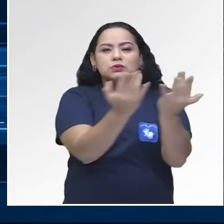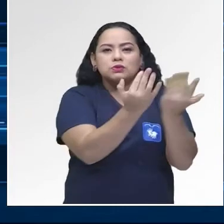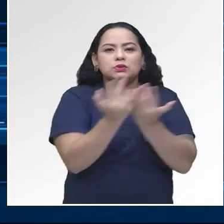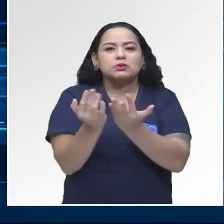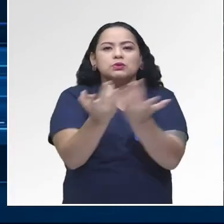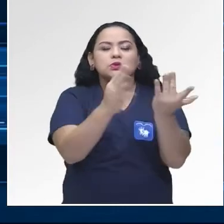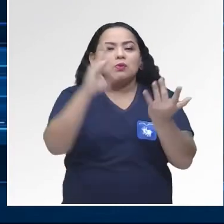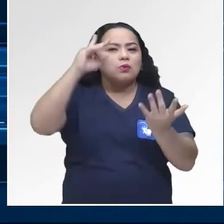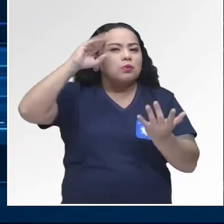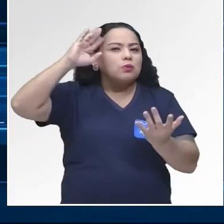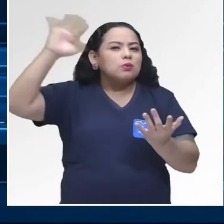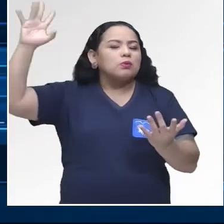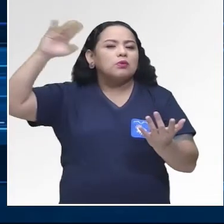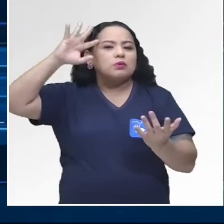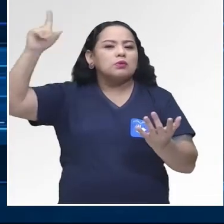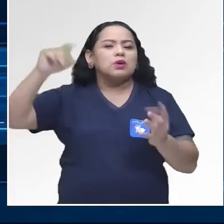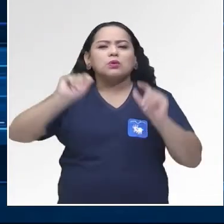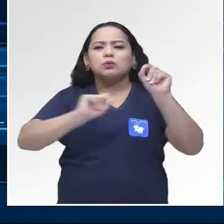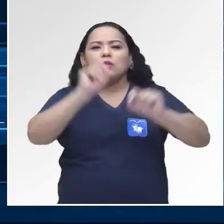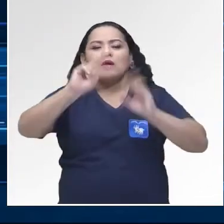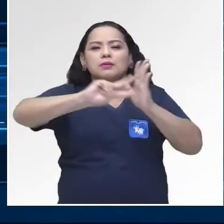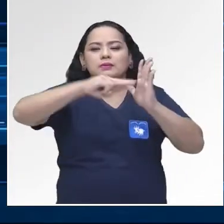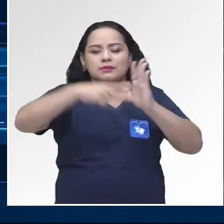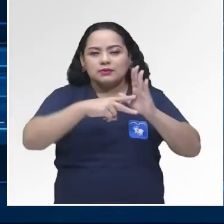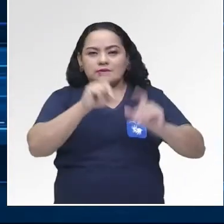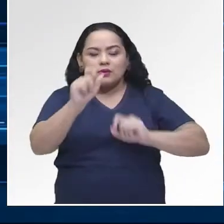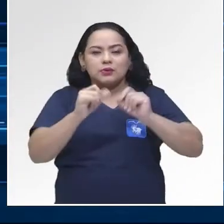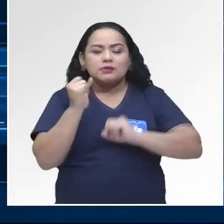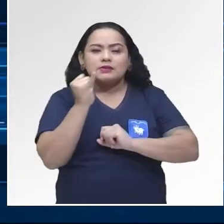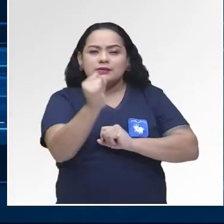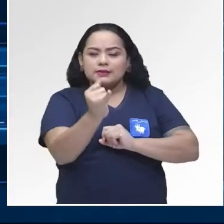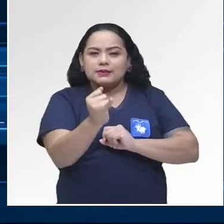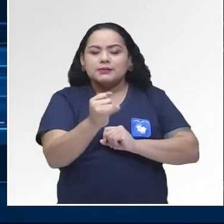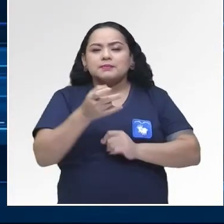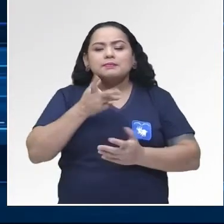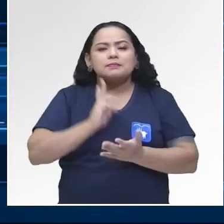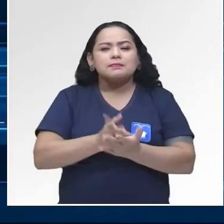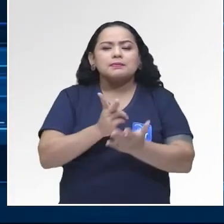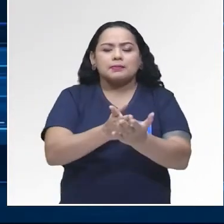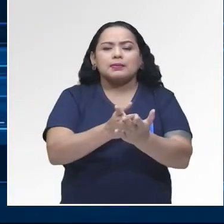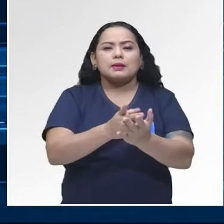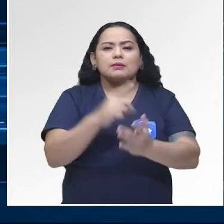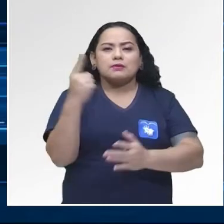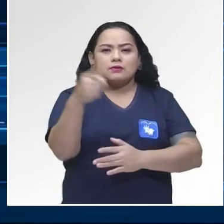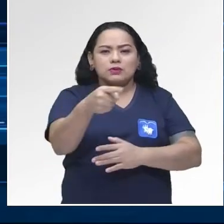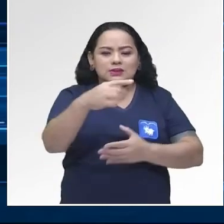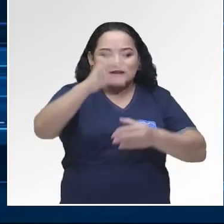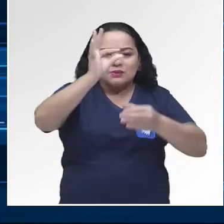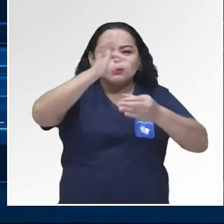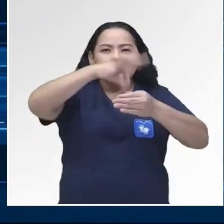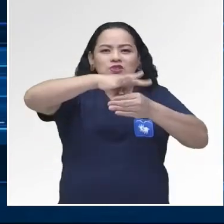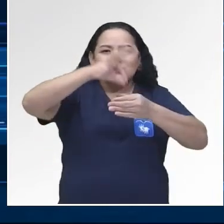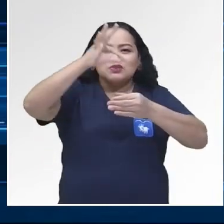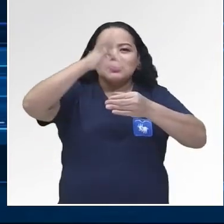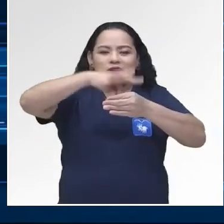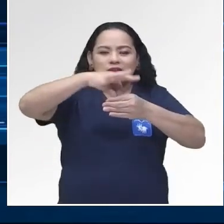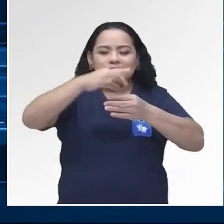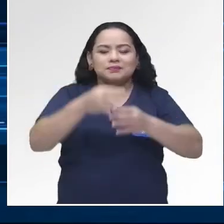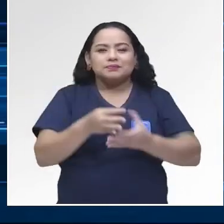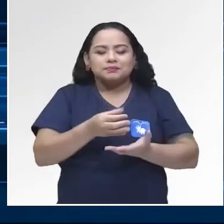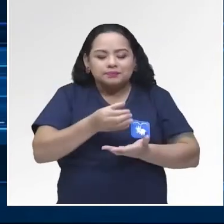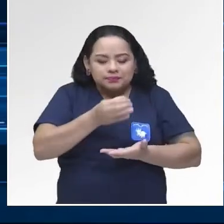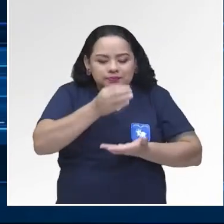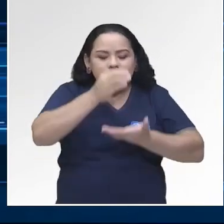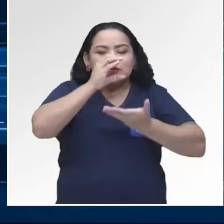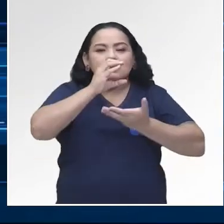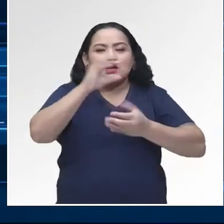isso. O que eu quis dizer com isso? Eu quis dizer com isso, muitas vezes, você toma um chá, por exemplo,